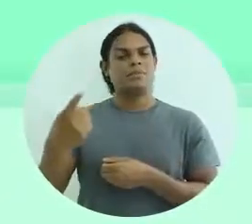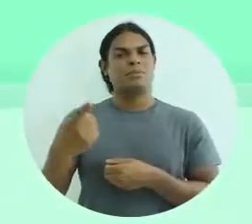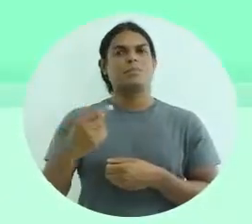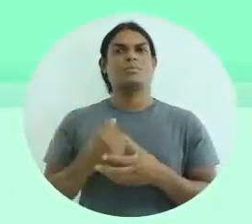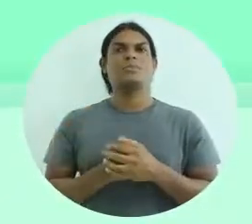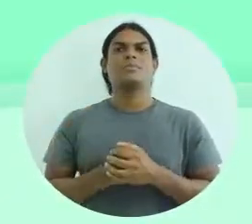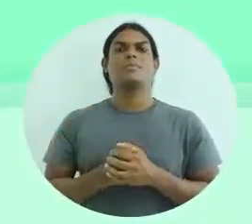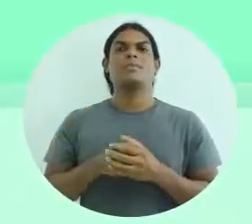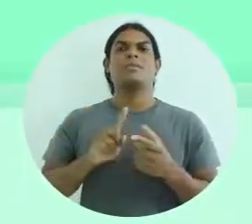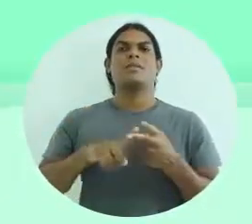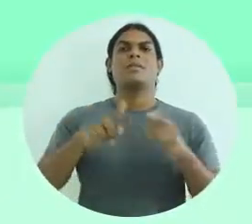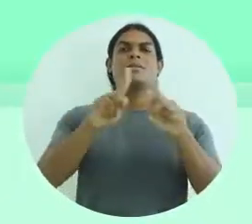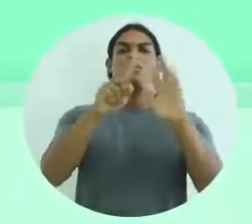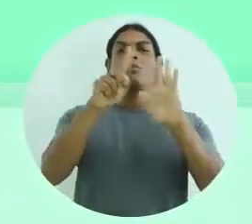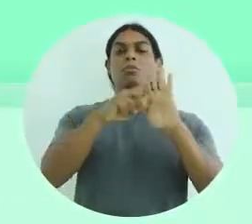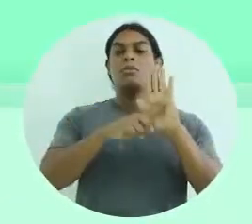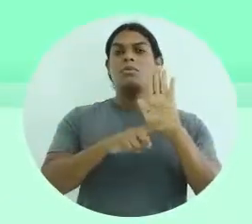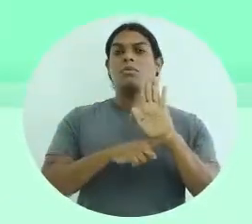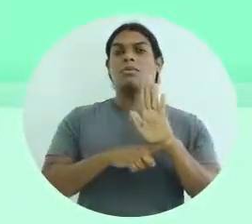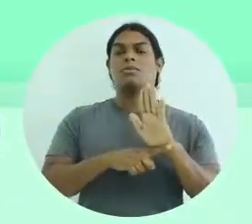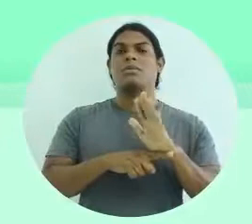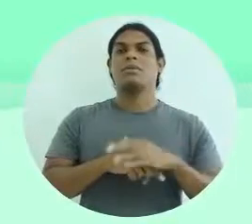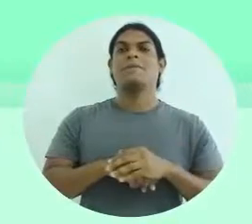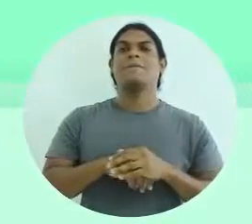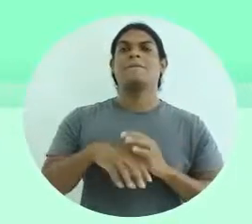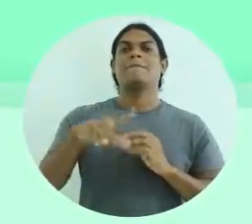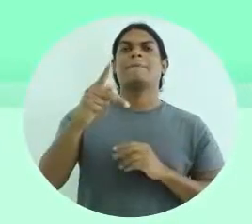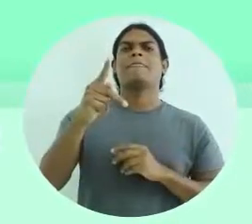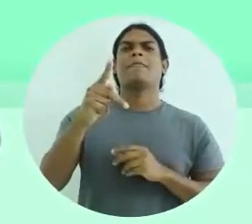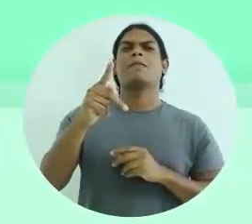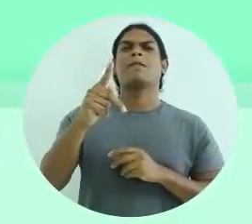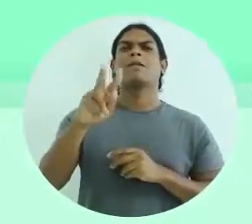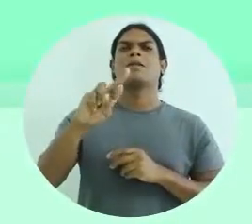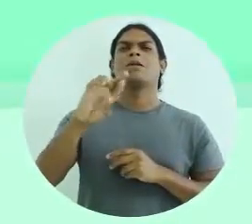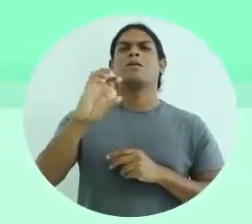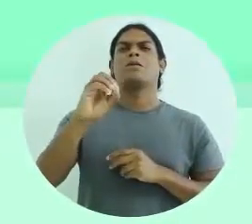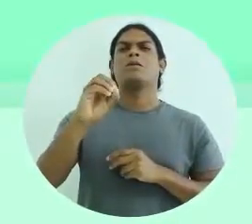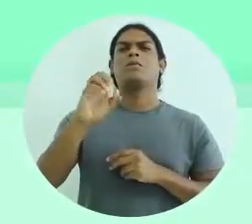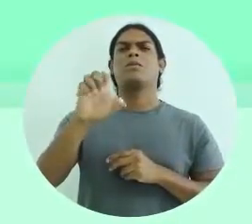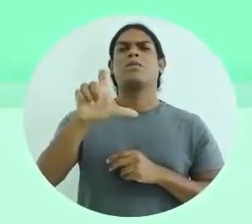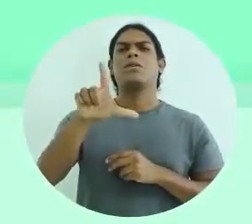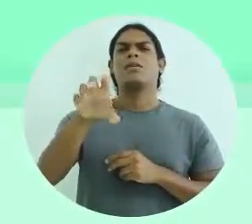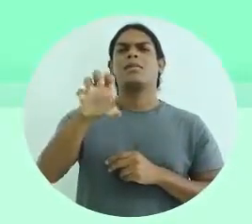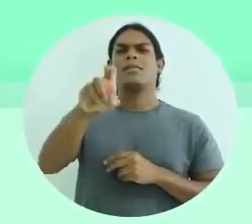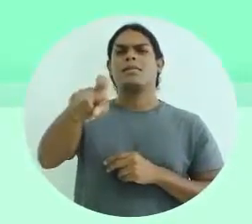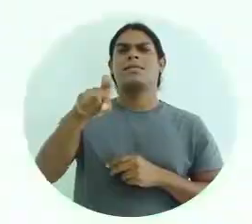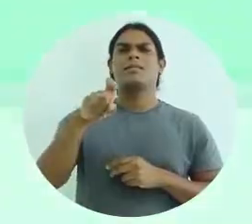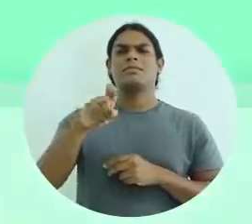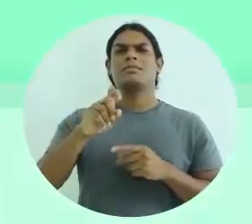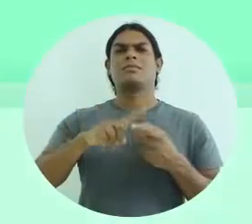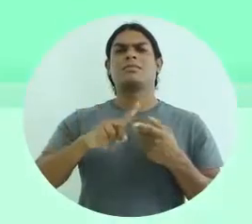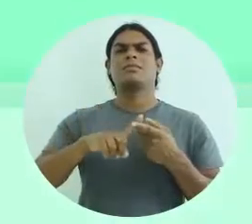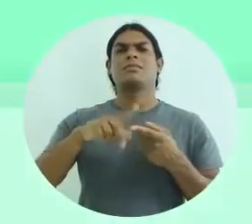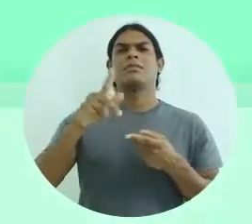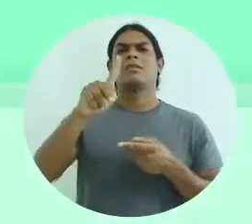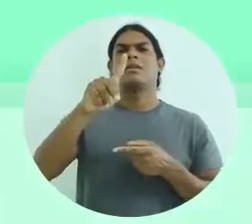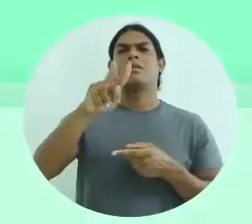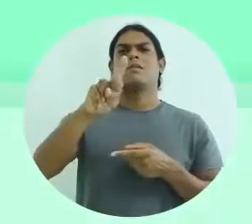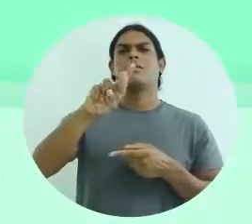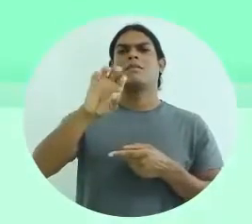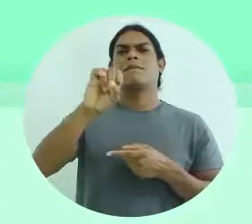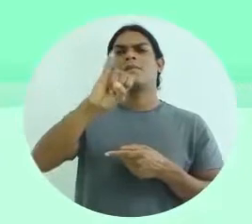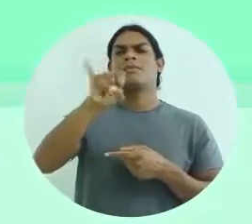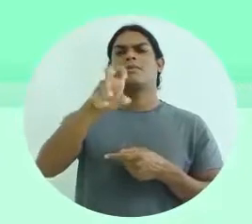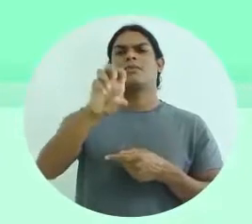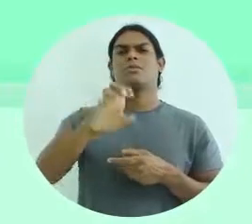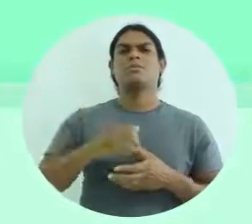Temos o Programa de Financiamento das Exportações, o PROEX, e o PROGER Exportação. Vamos agora conhecer